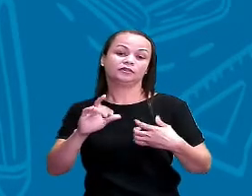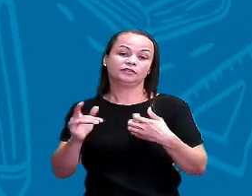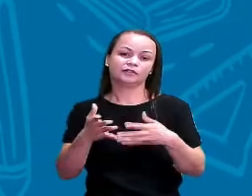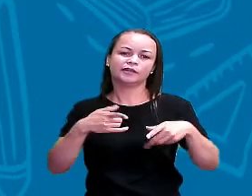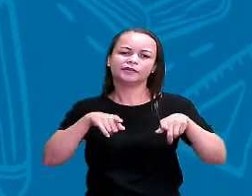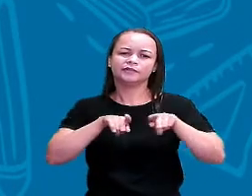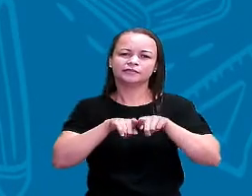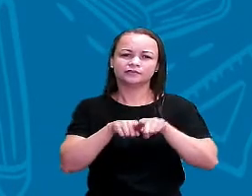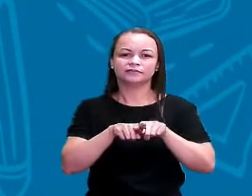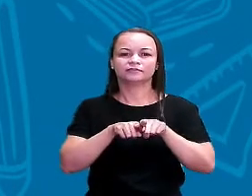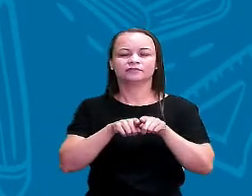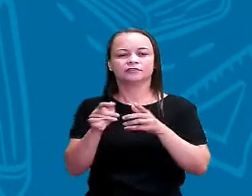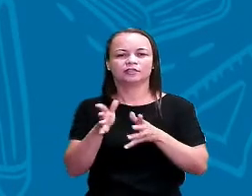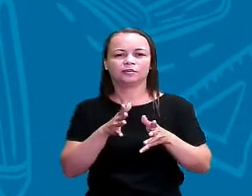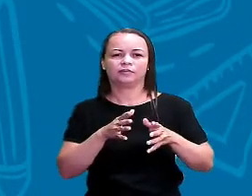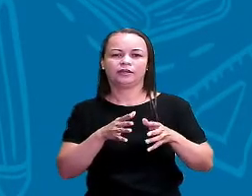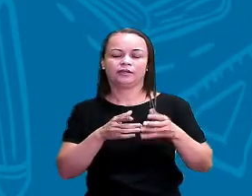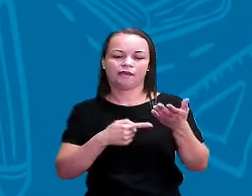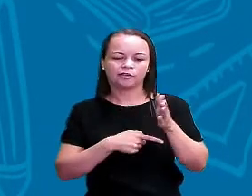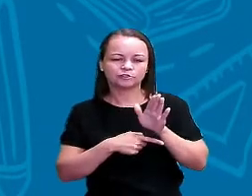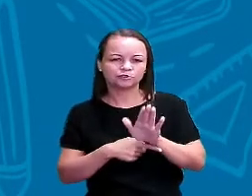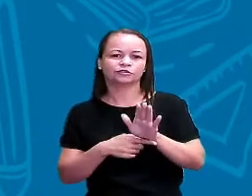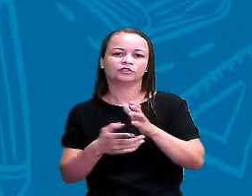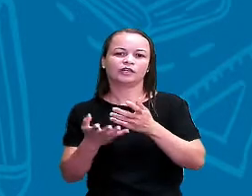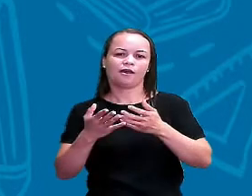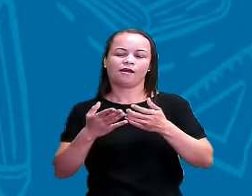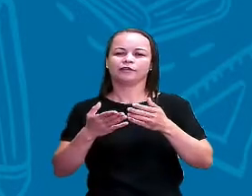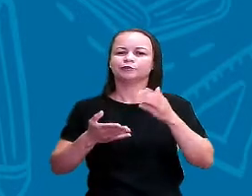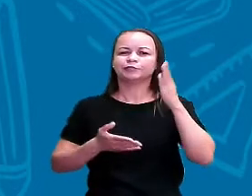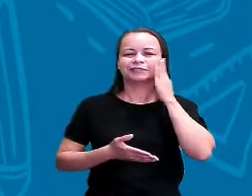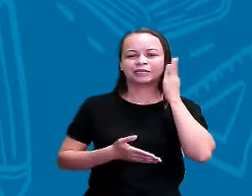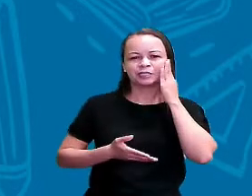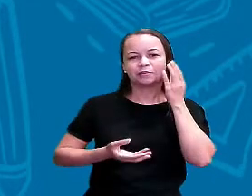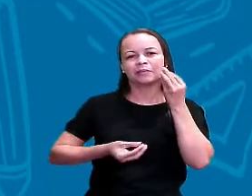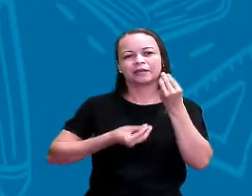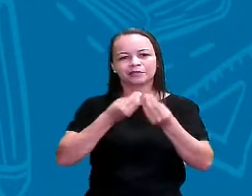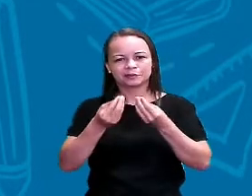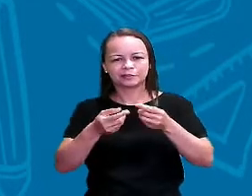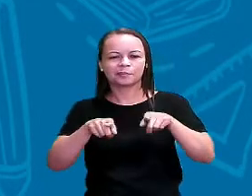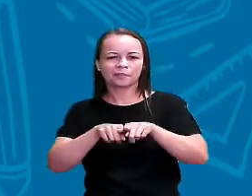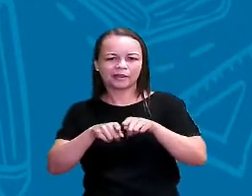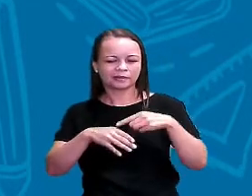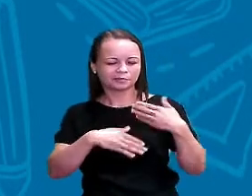para ajudar na interpretação, assim como na produção textual.